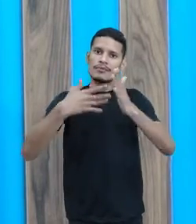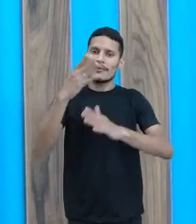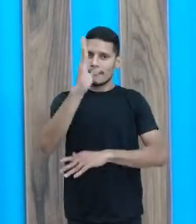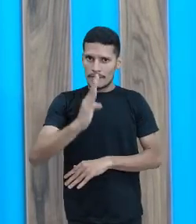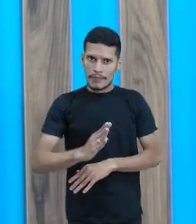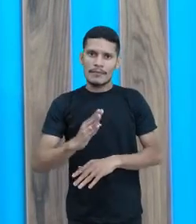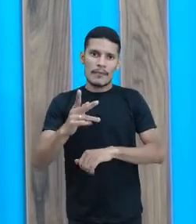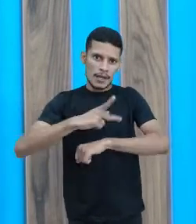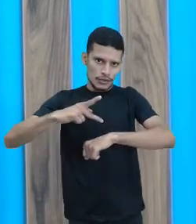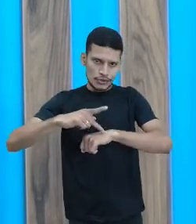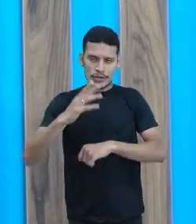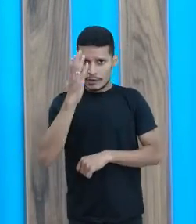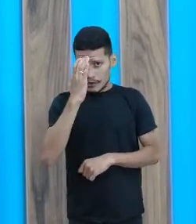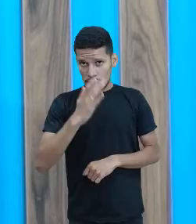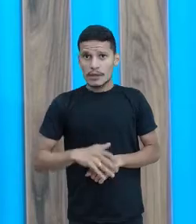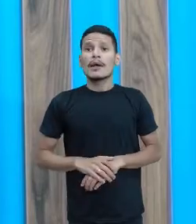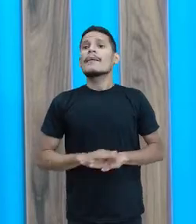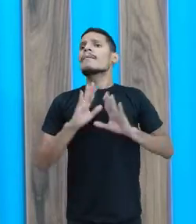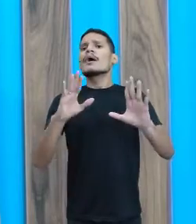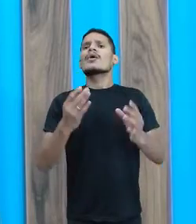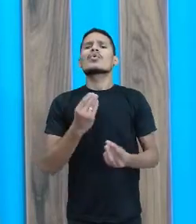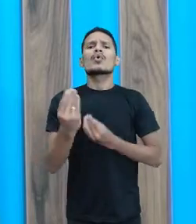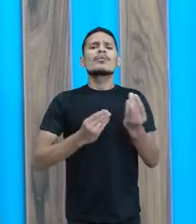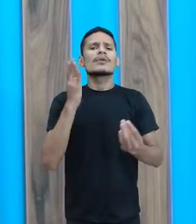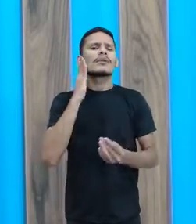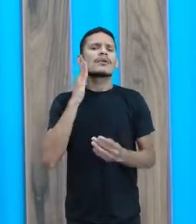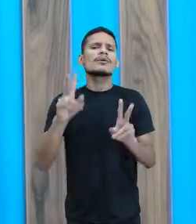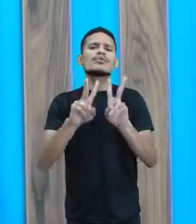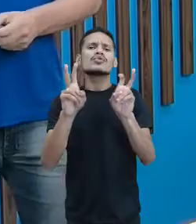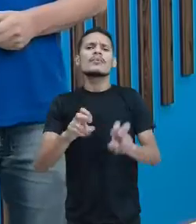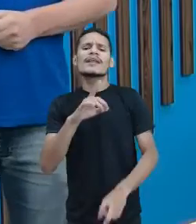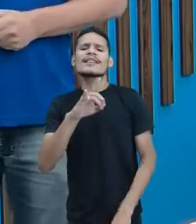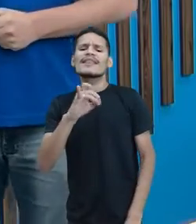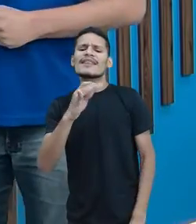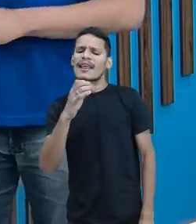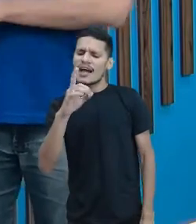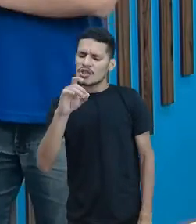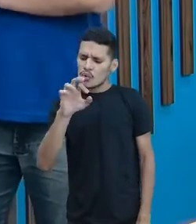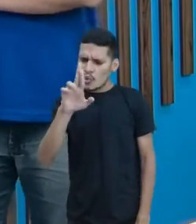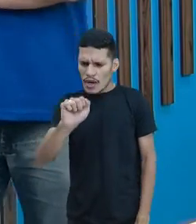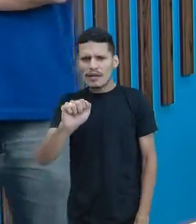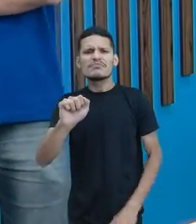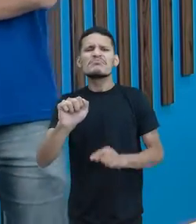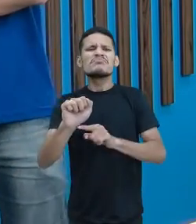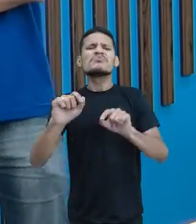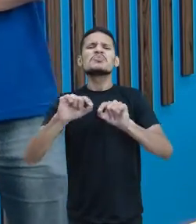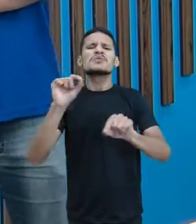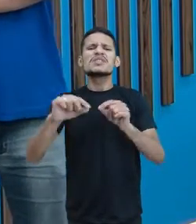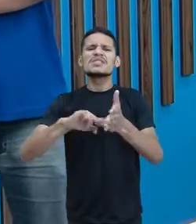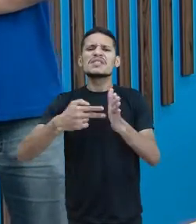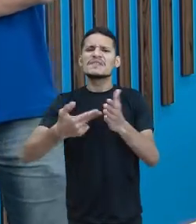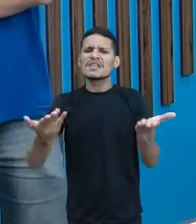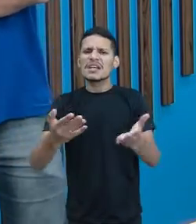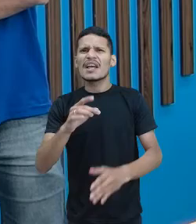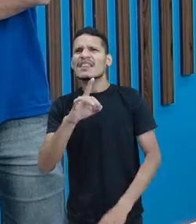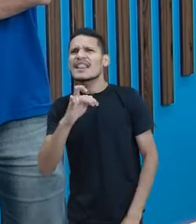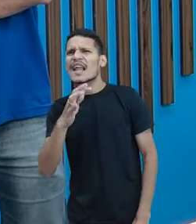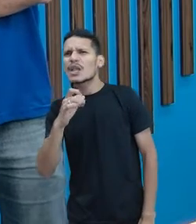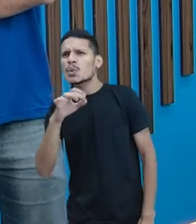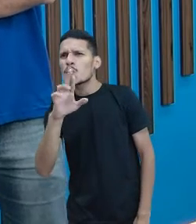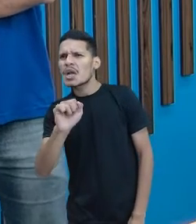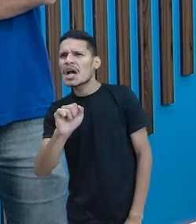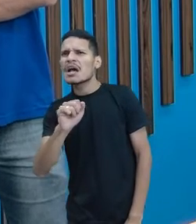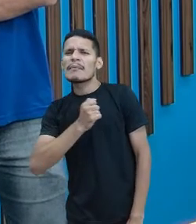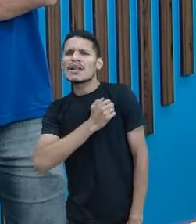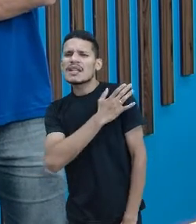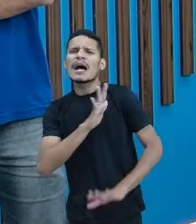então, mas vamos lá entender aí melhor quando a gente fala de ditadura. Né? Que danada é ditadura, professor? Olha, a gente está falando aqui a ditadura militar, ditadura civil